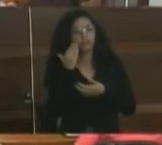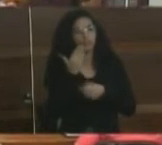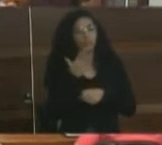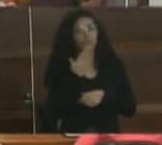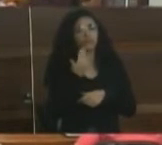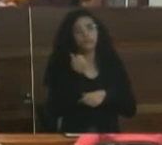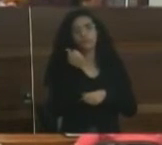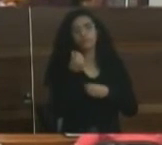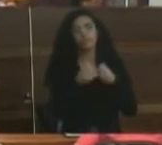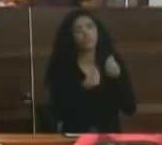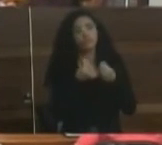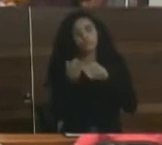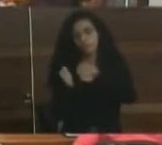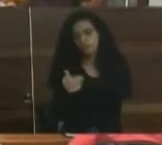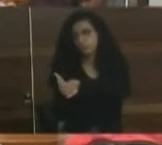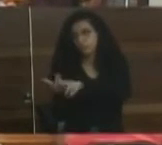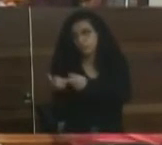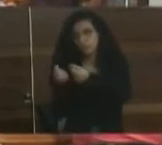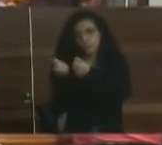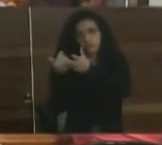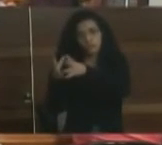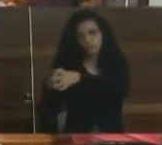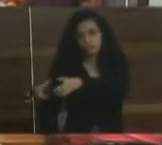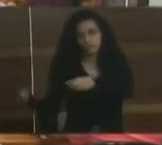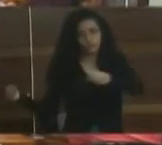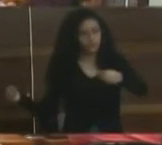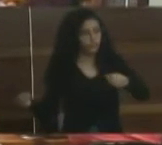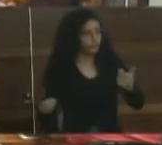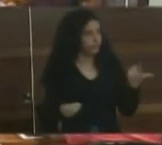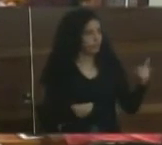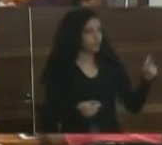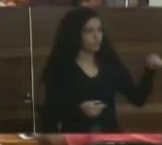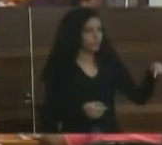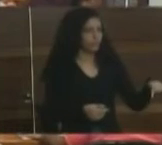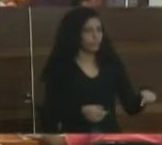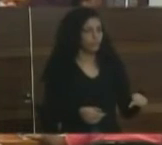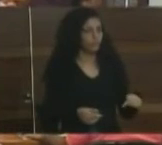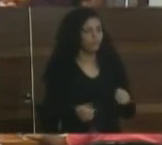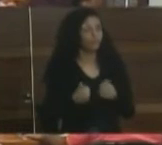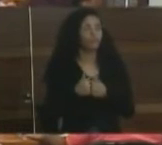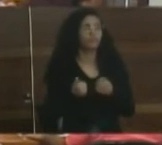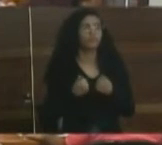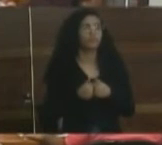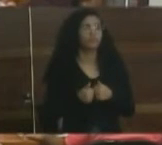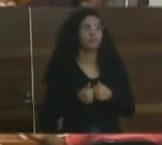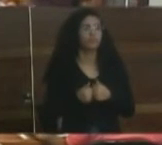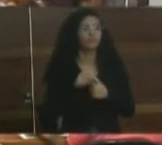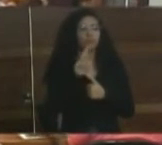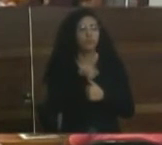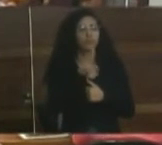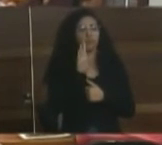a gente não tem esse daqui é isso aqui é